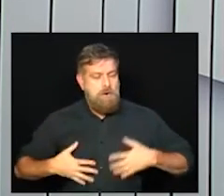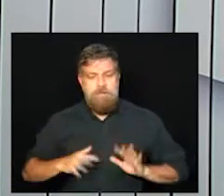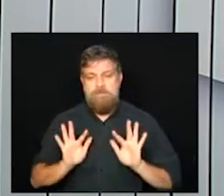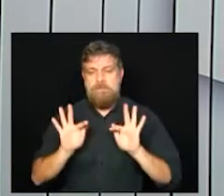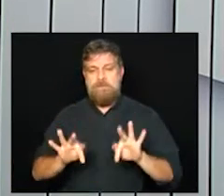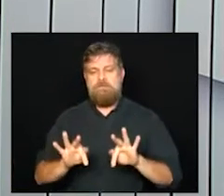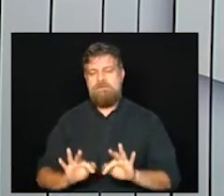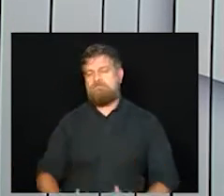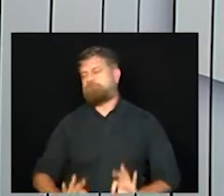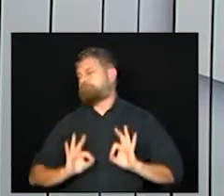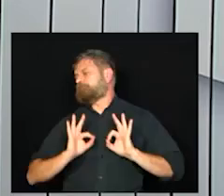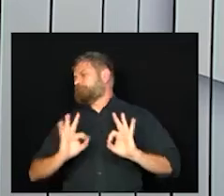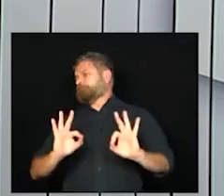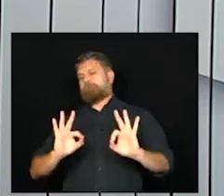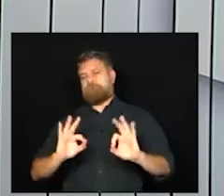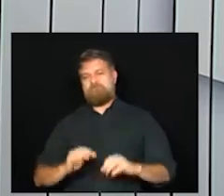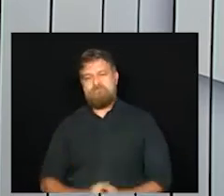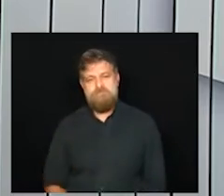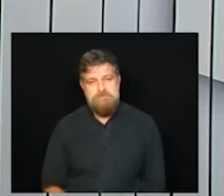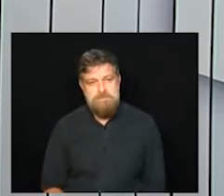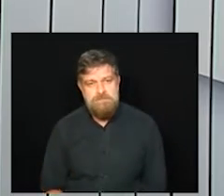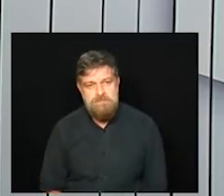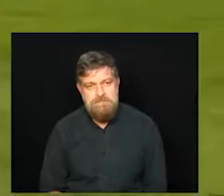fim não é que deu certo?